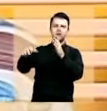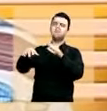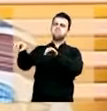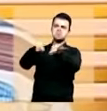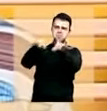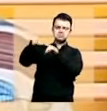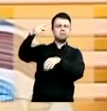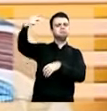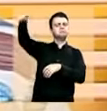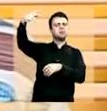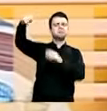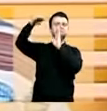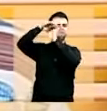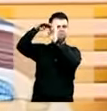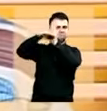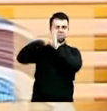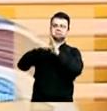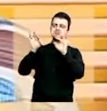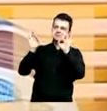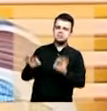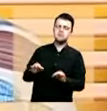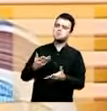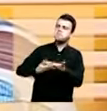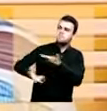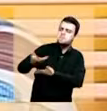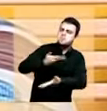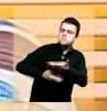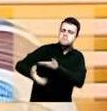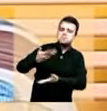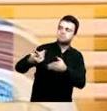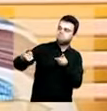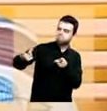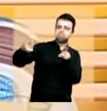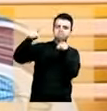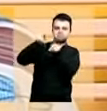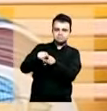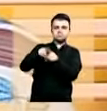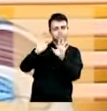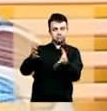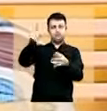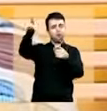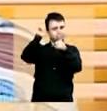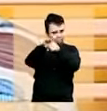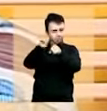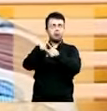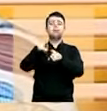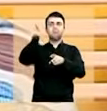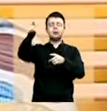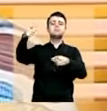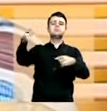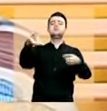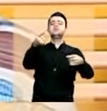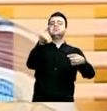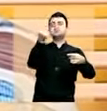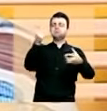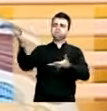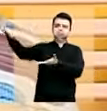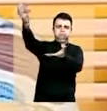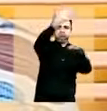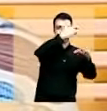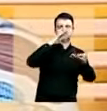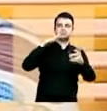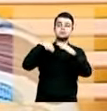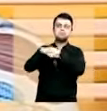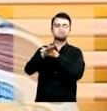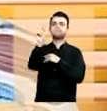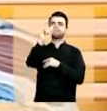né, do programa deles, como que nós vamos fazer essa parceria, porque eles também arrecadam e distribuem. Só que eles